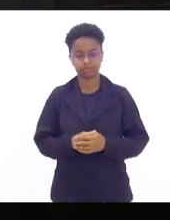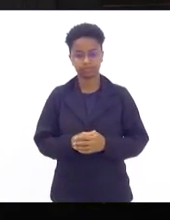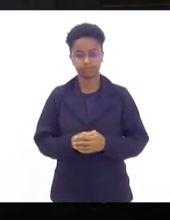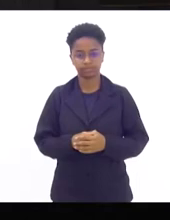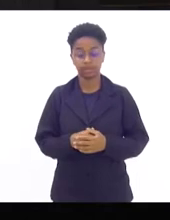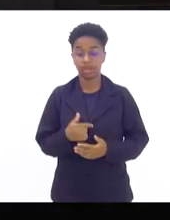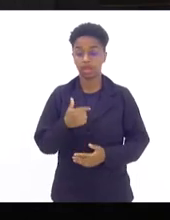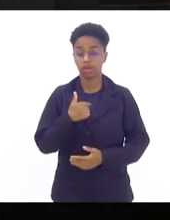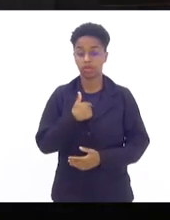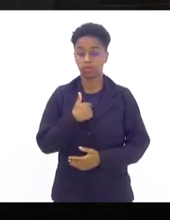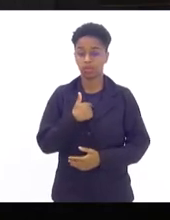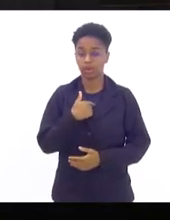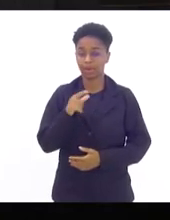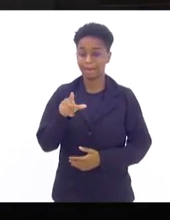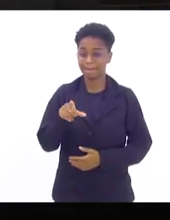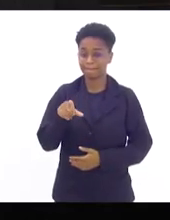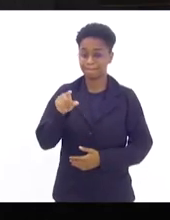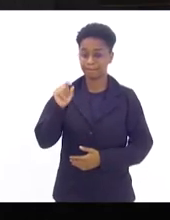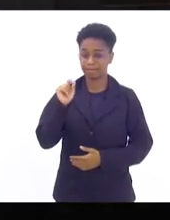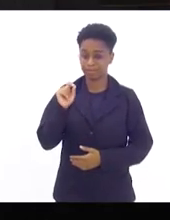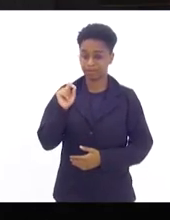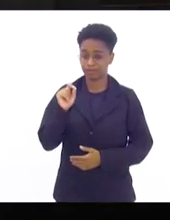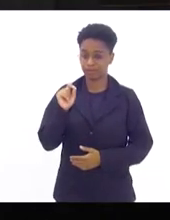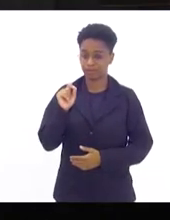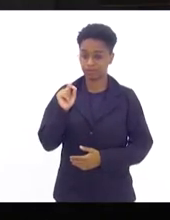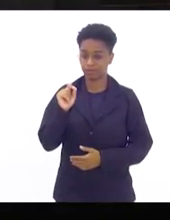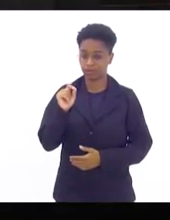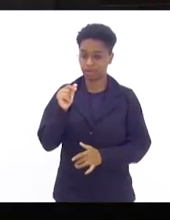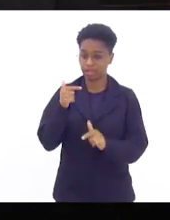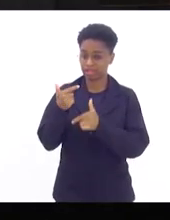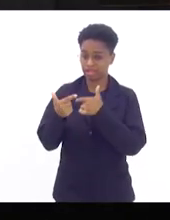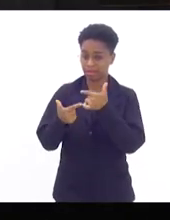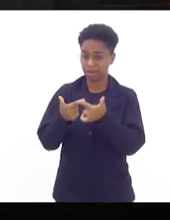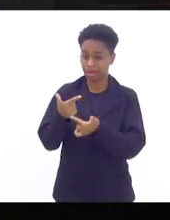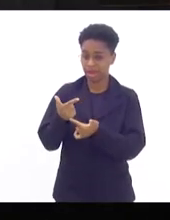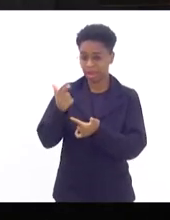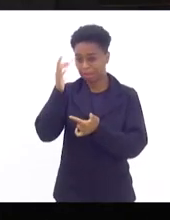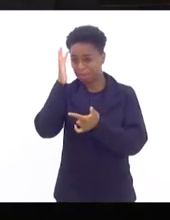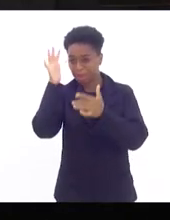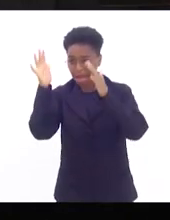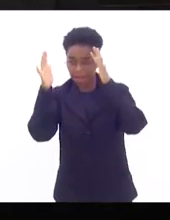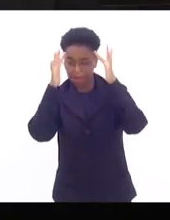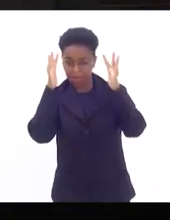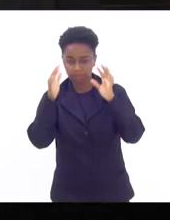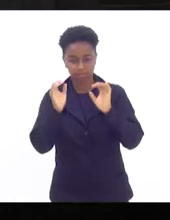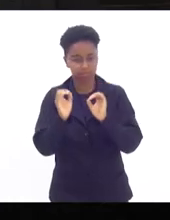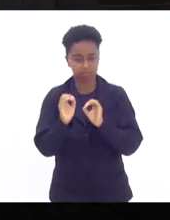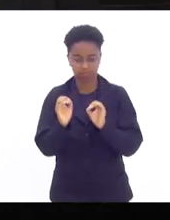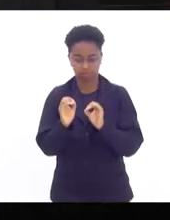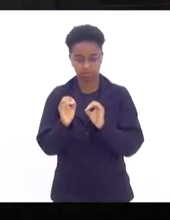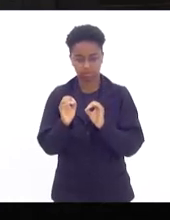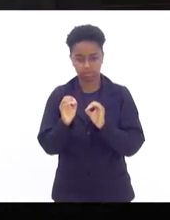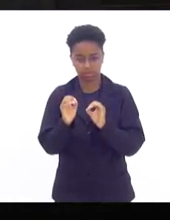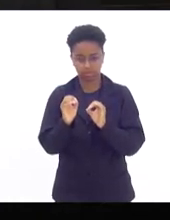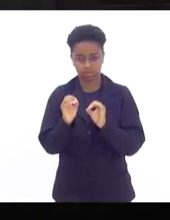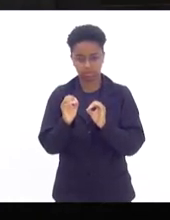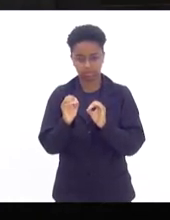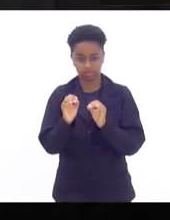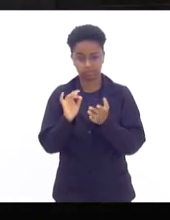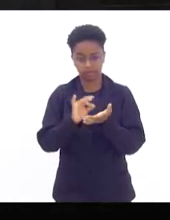eu prefiro trabalhar não com a ficção e com o mundo